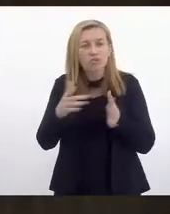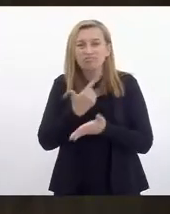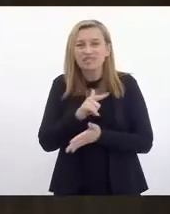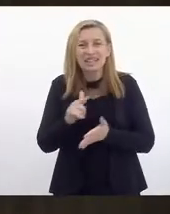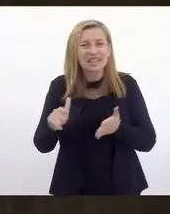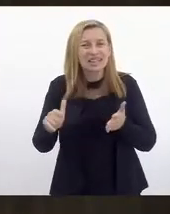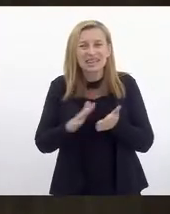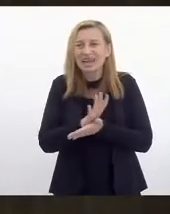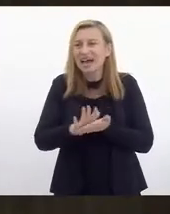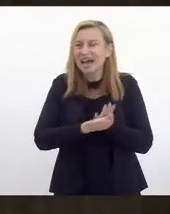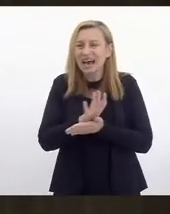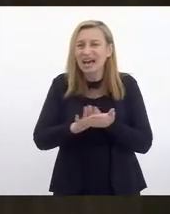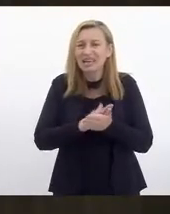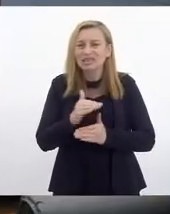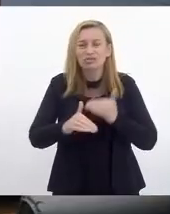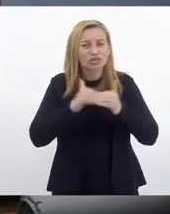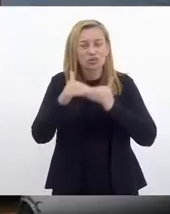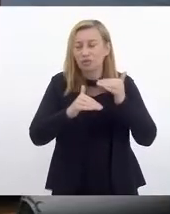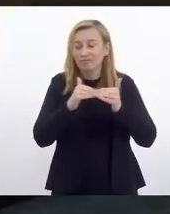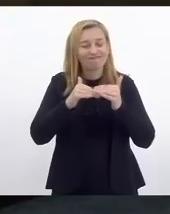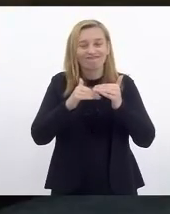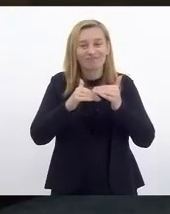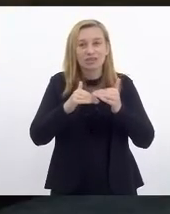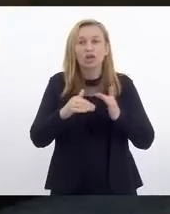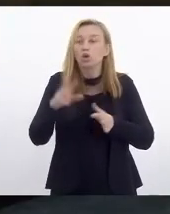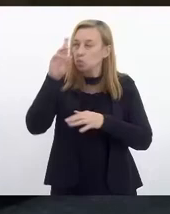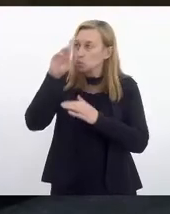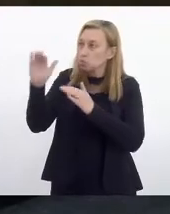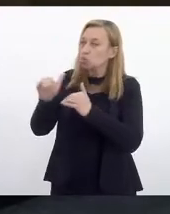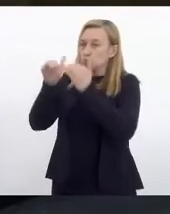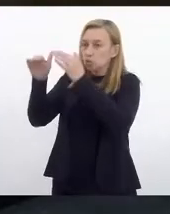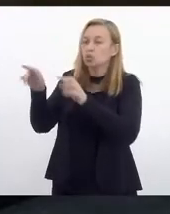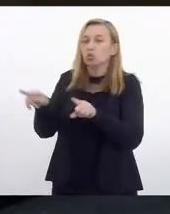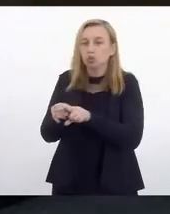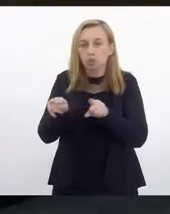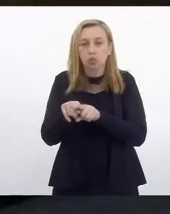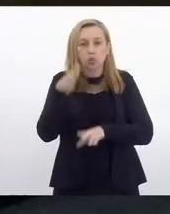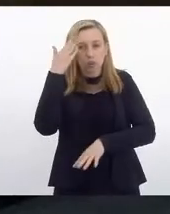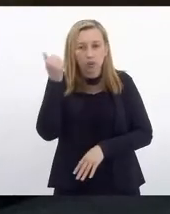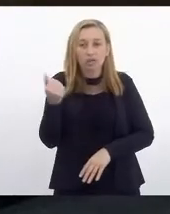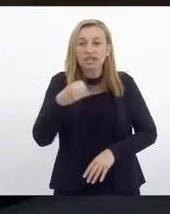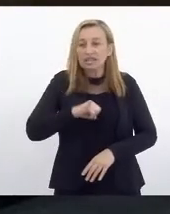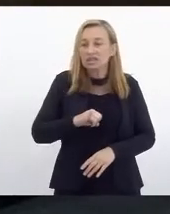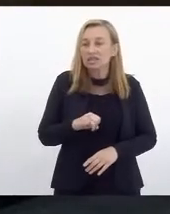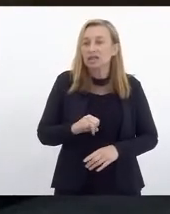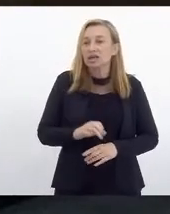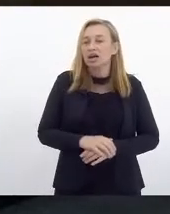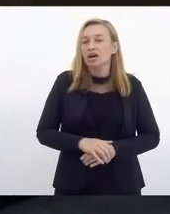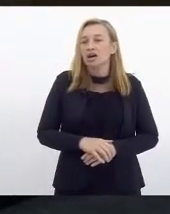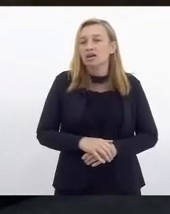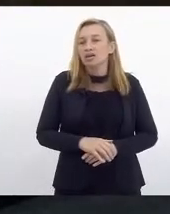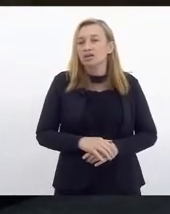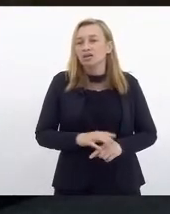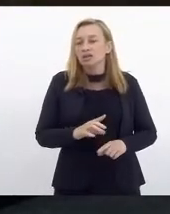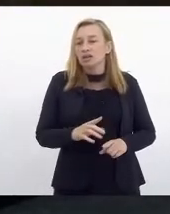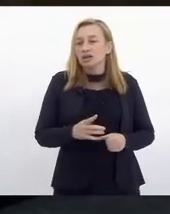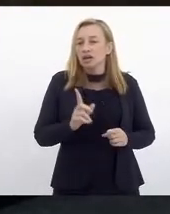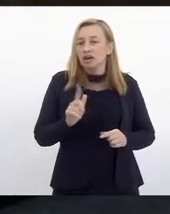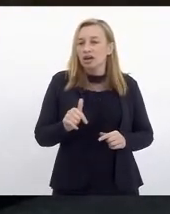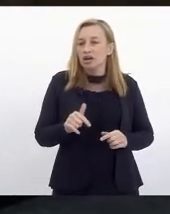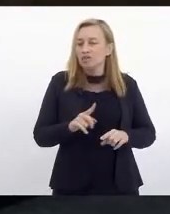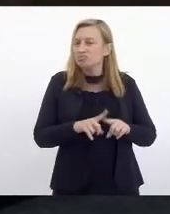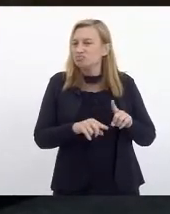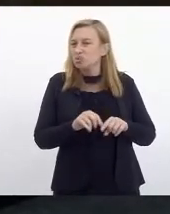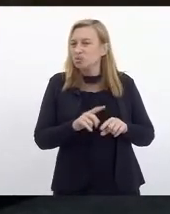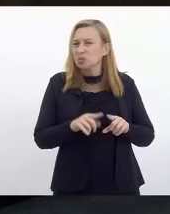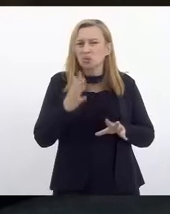a ver com a agenda desenvolvimentista. Vossa Excelência sabe também que esse é um instrumento quase inédito, Marta. A gente